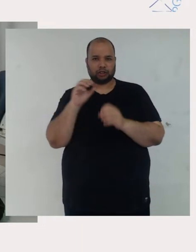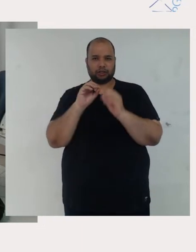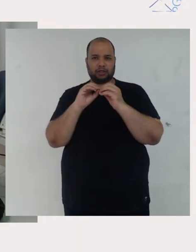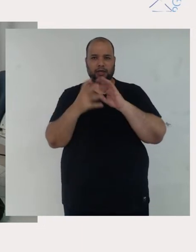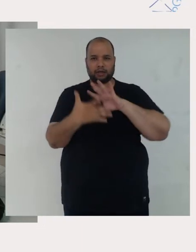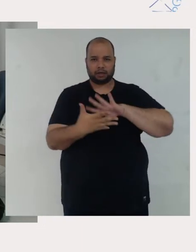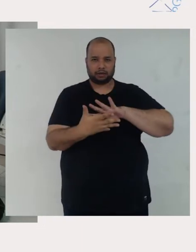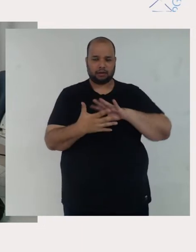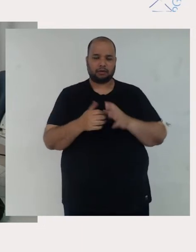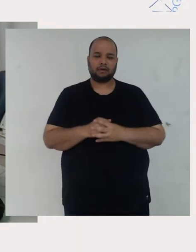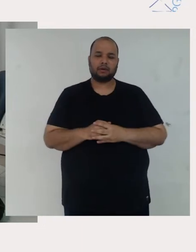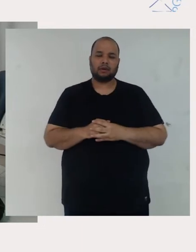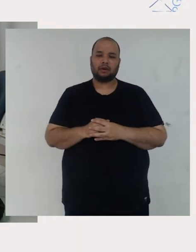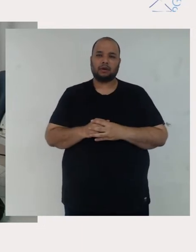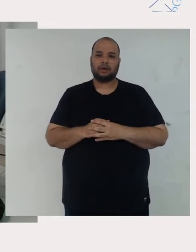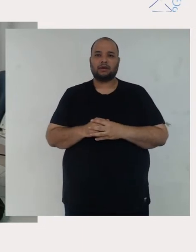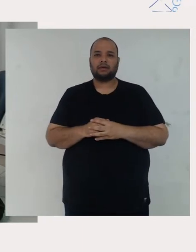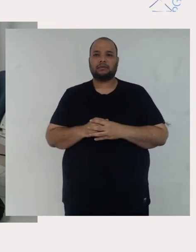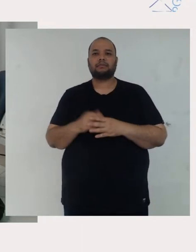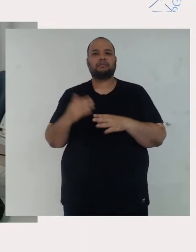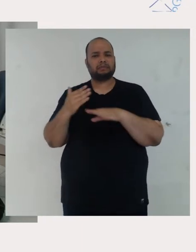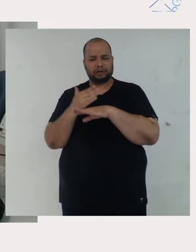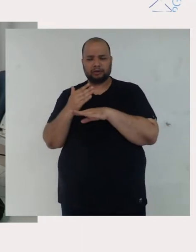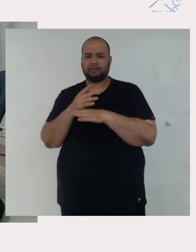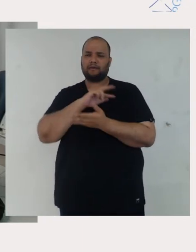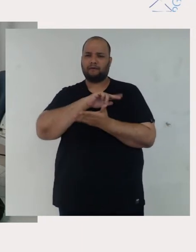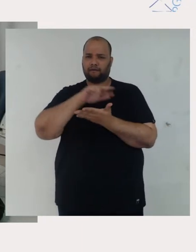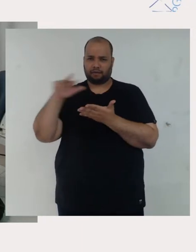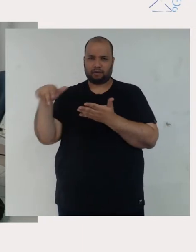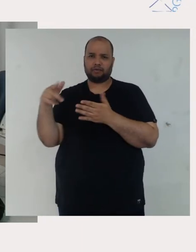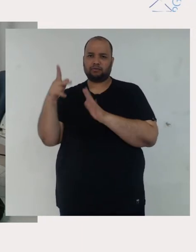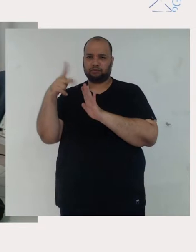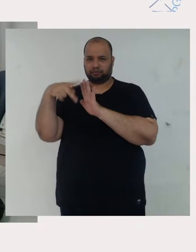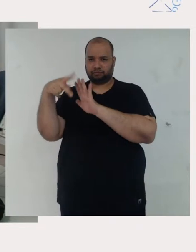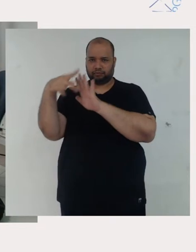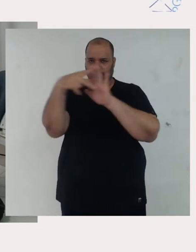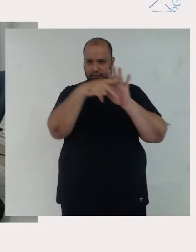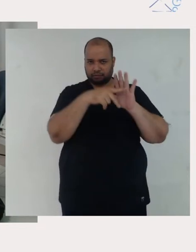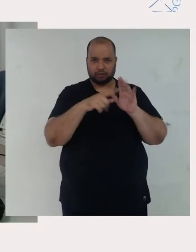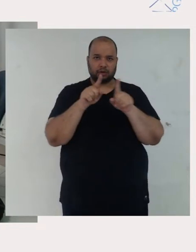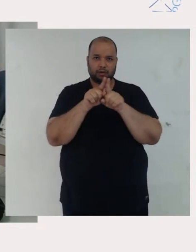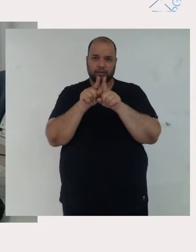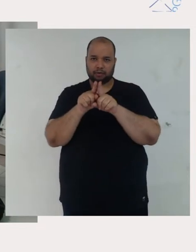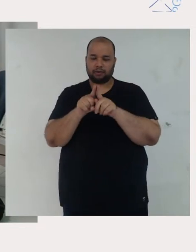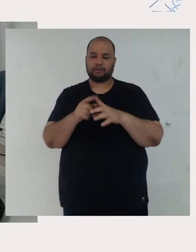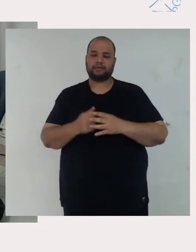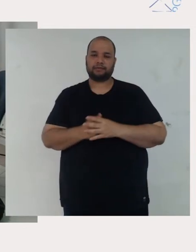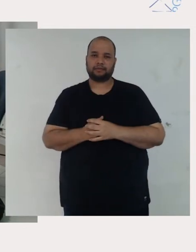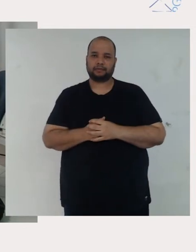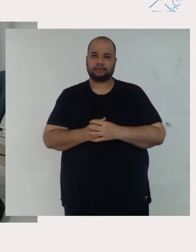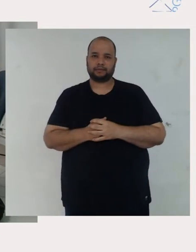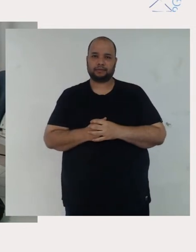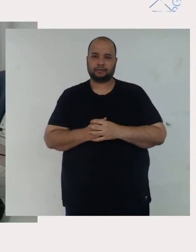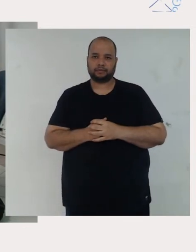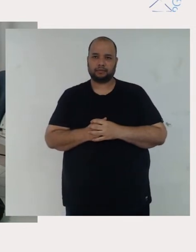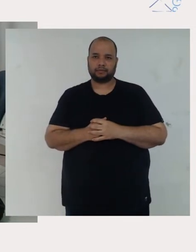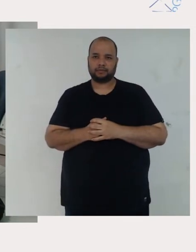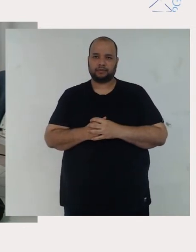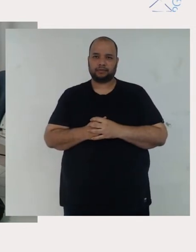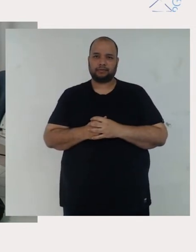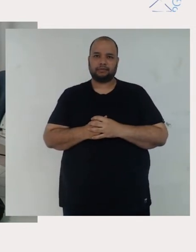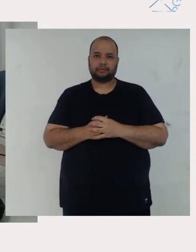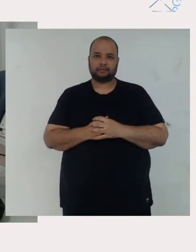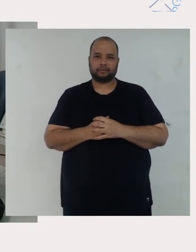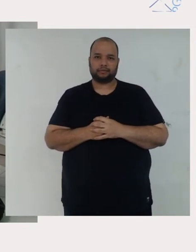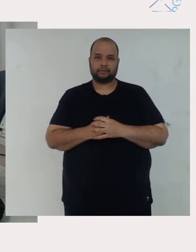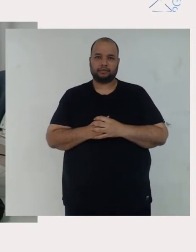Acadêmica PROCAD, Amazônia, da PESJET, UFSC, com a Universidade Estadual do Amazonas, Manaus, e Programa de Pós-Graduação